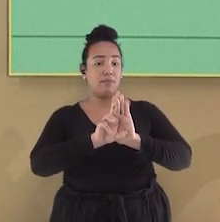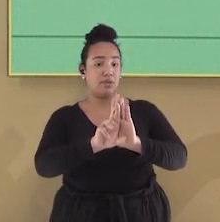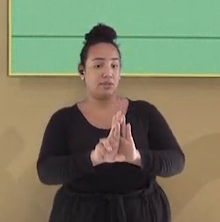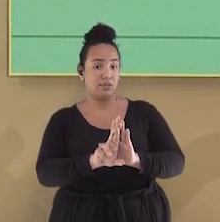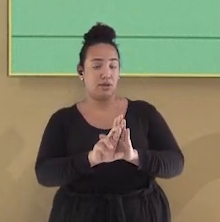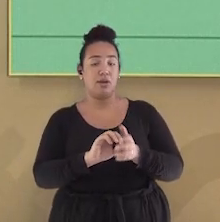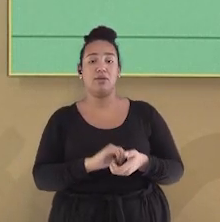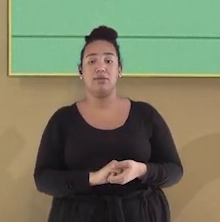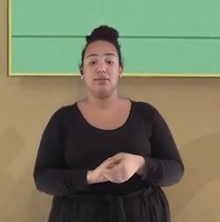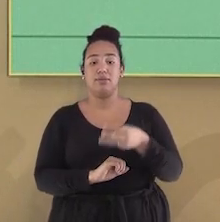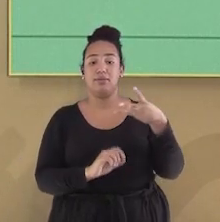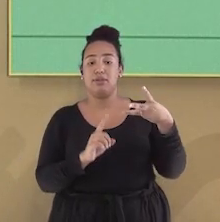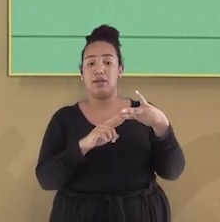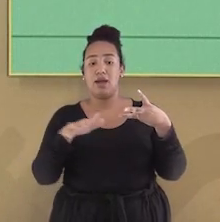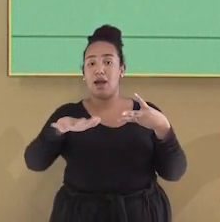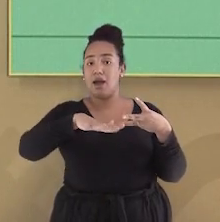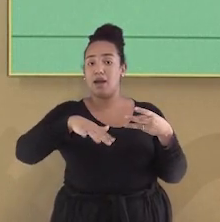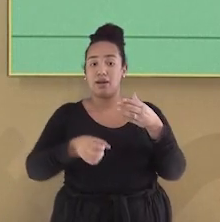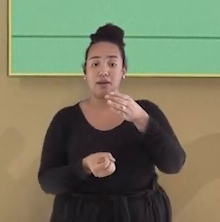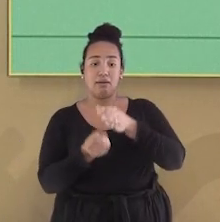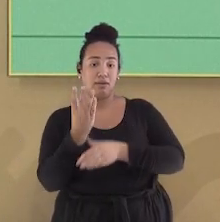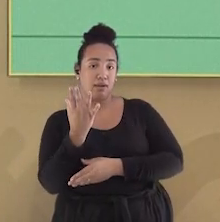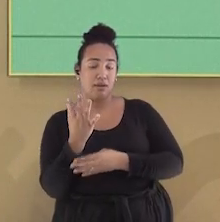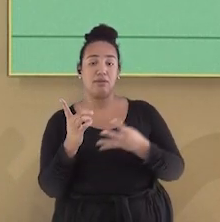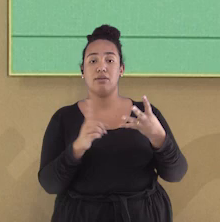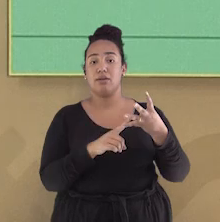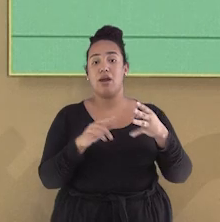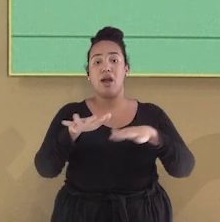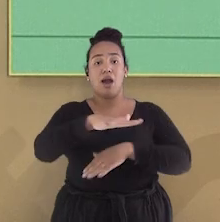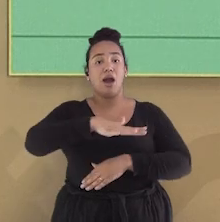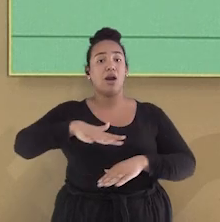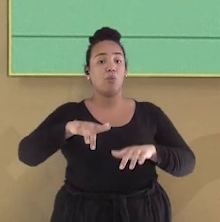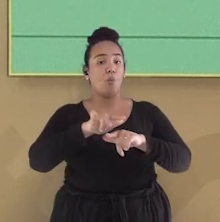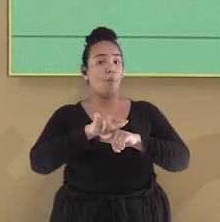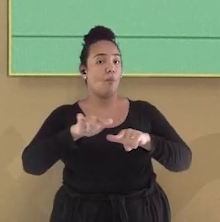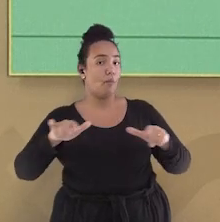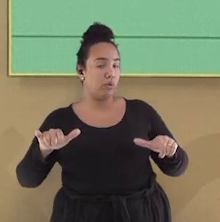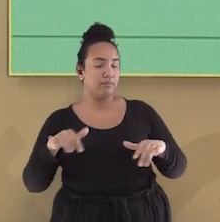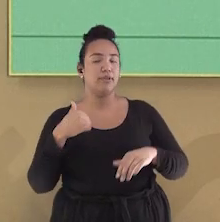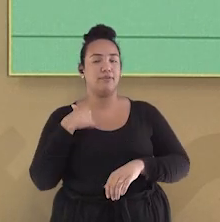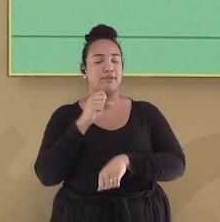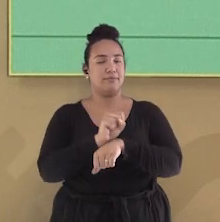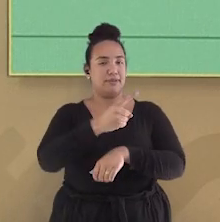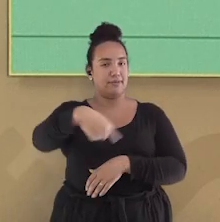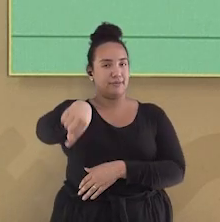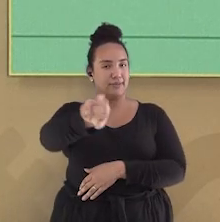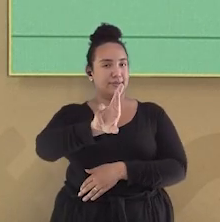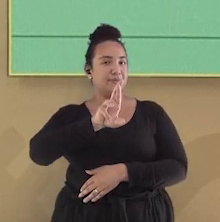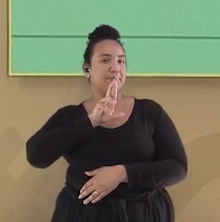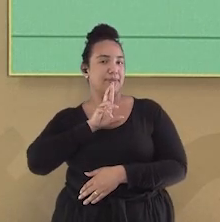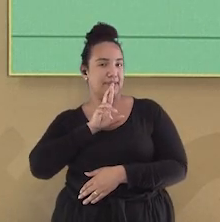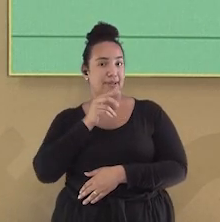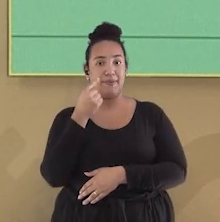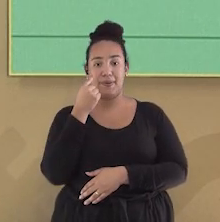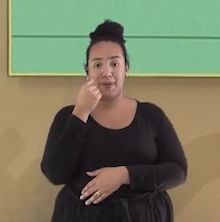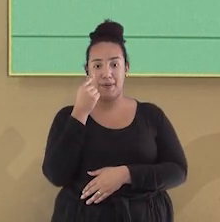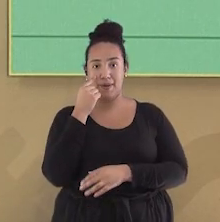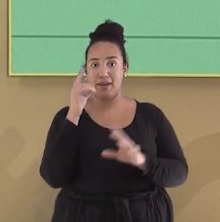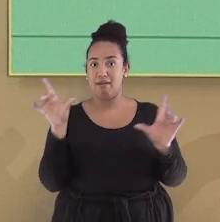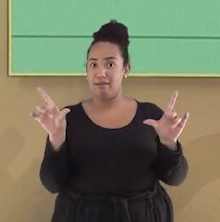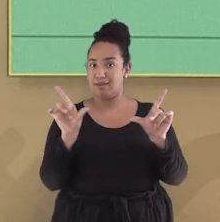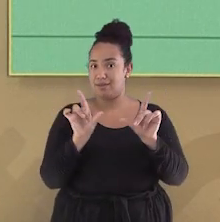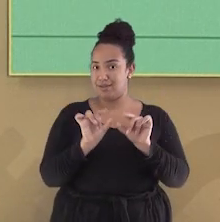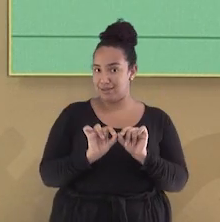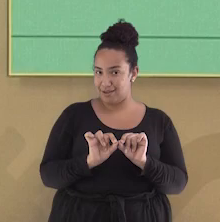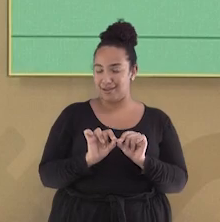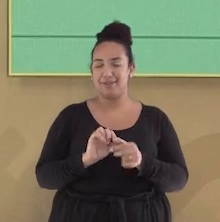representada. C, a área construída. Ou D, a área vazia. Vou aguardar você responder. Observe bem